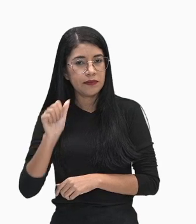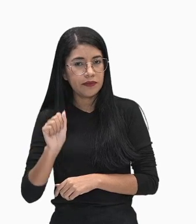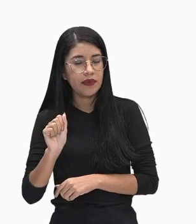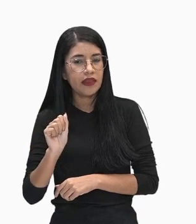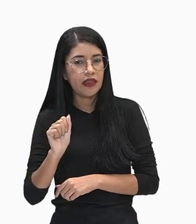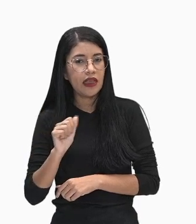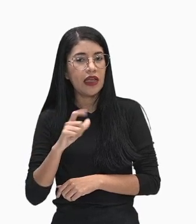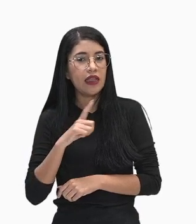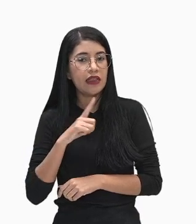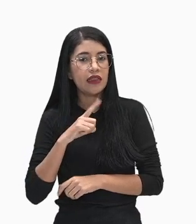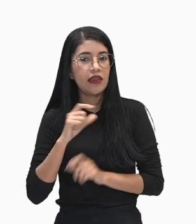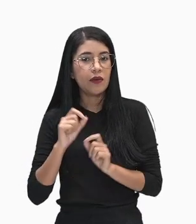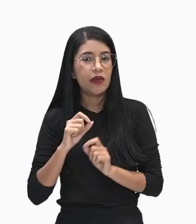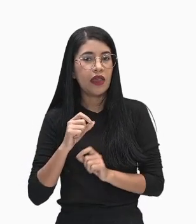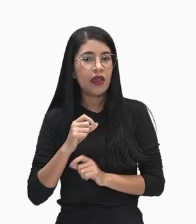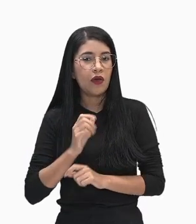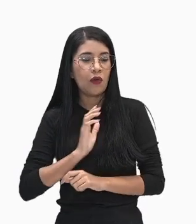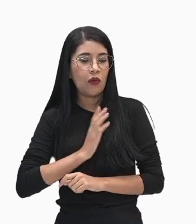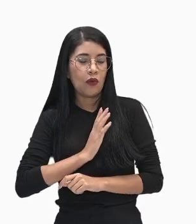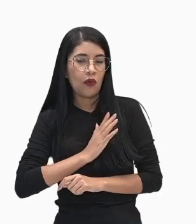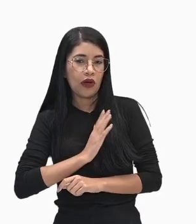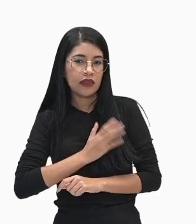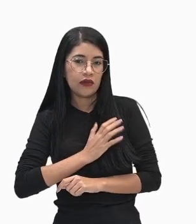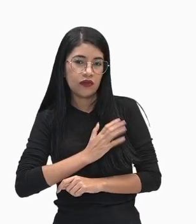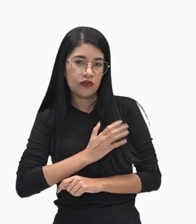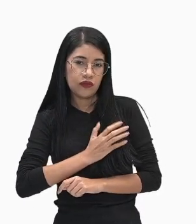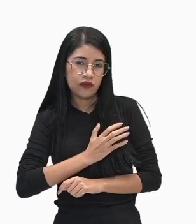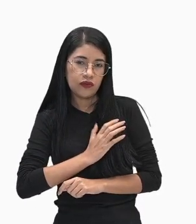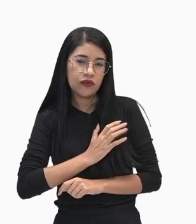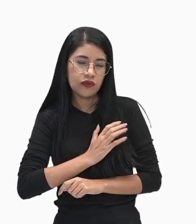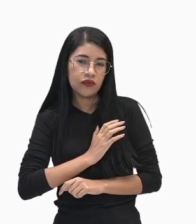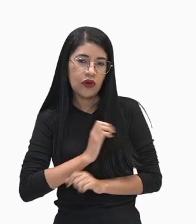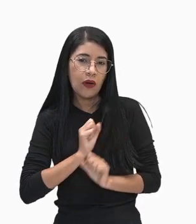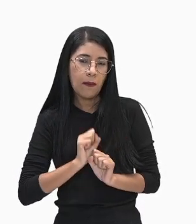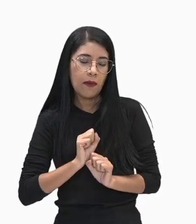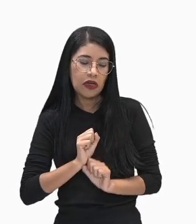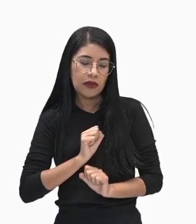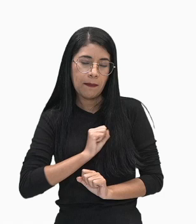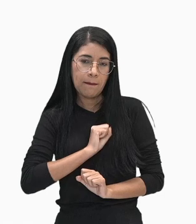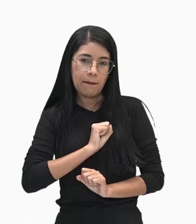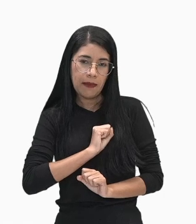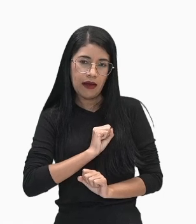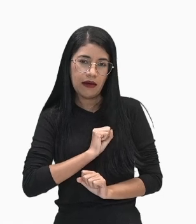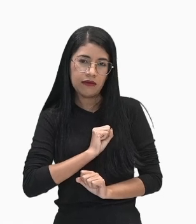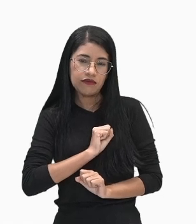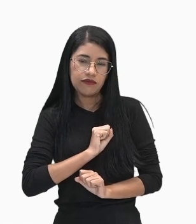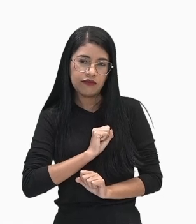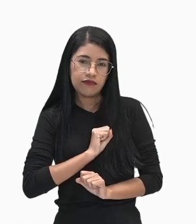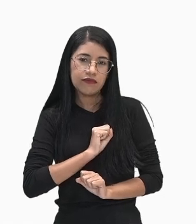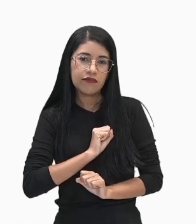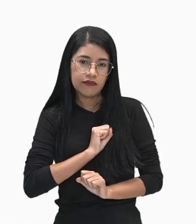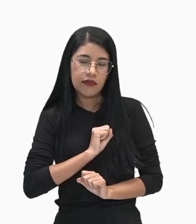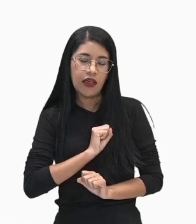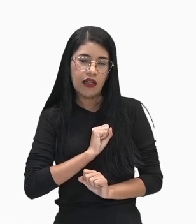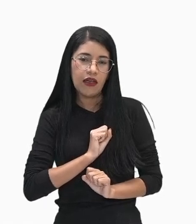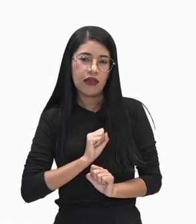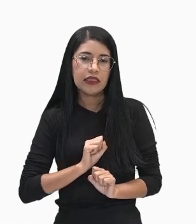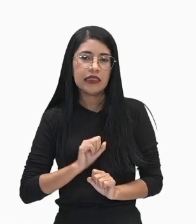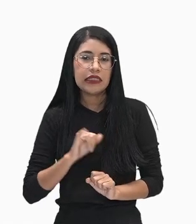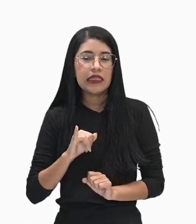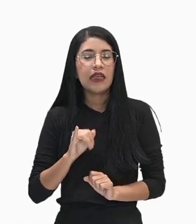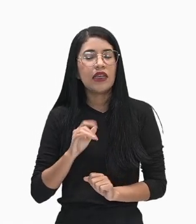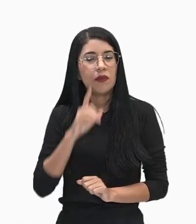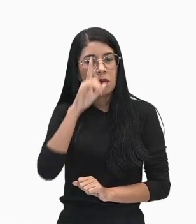você tem o risco da fibrilação cardíaca. Você pode ter uma parada cardíaca com essa intensidade de corrente, que já